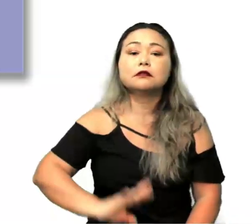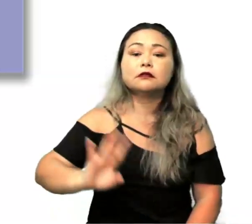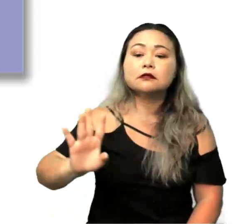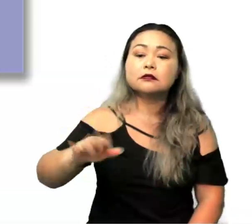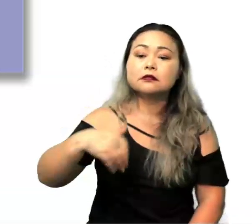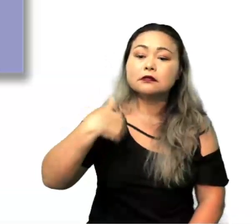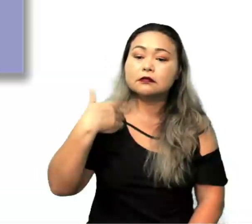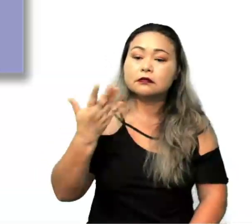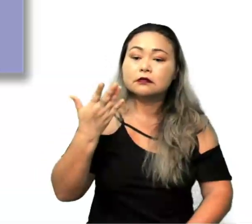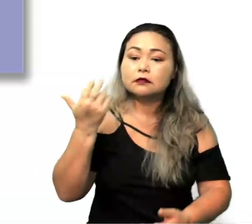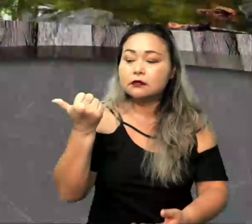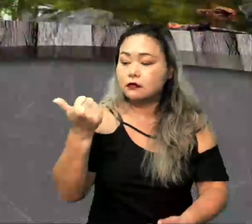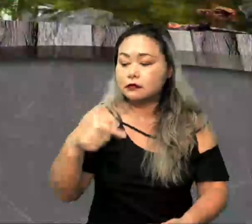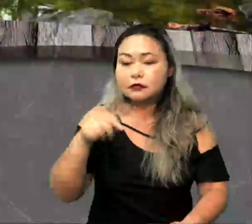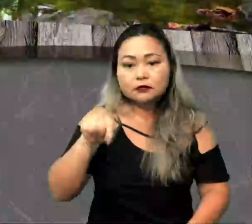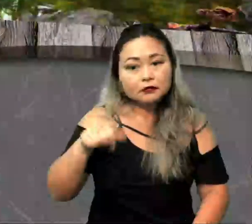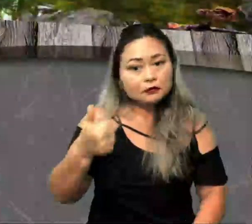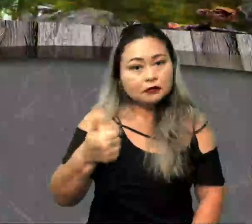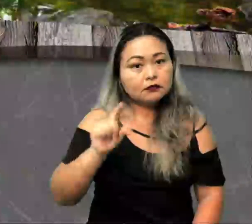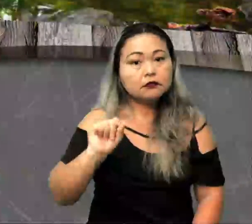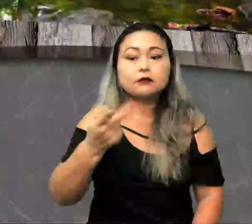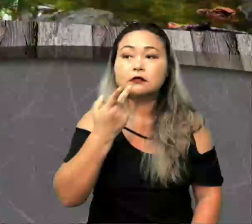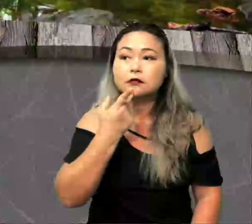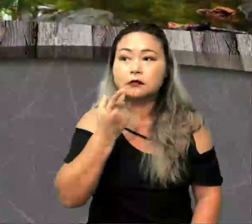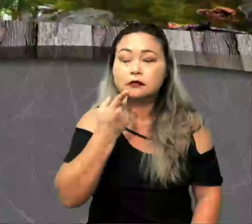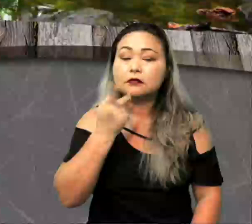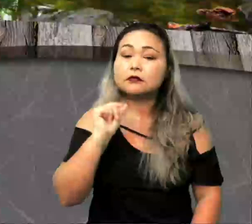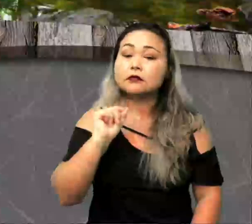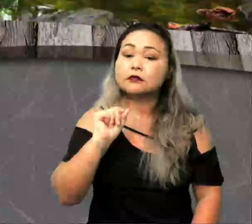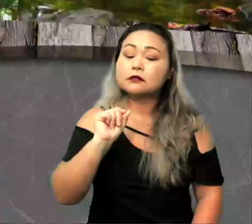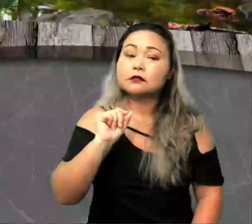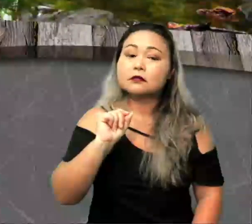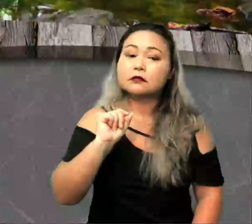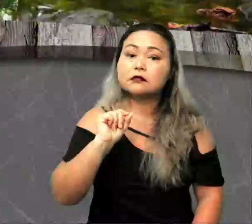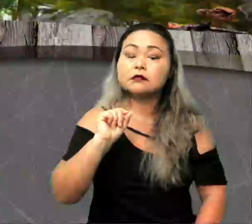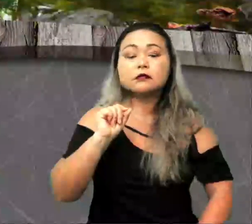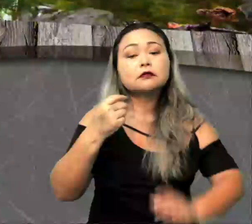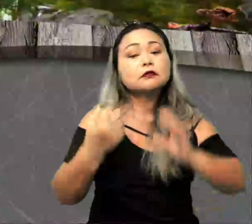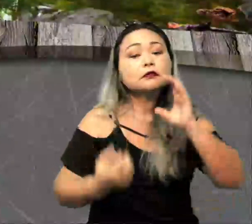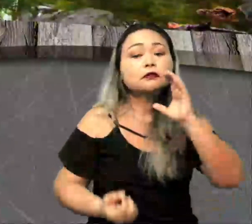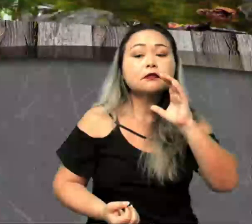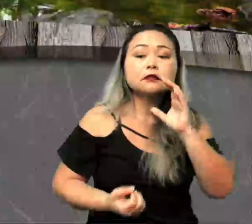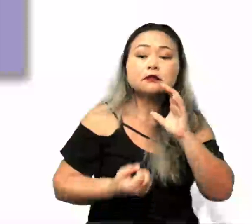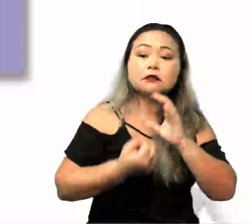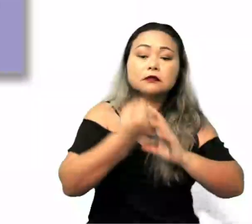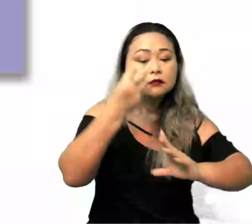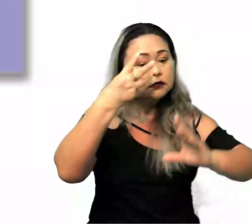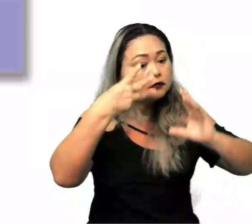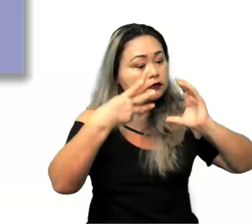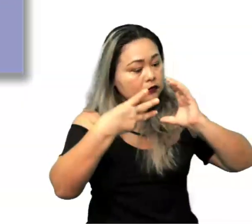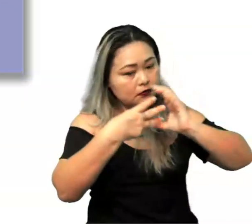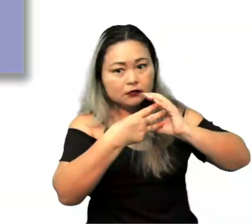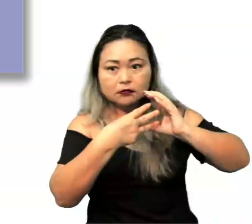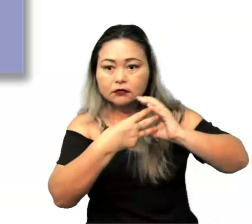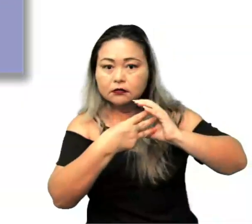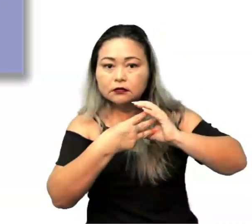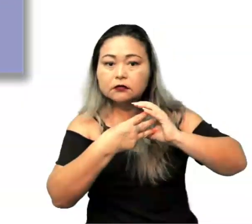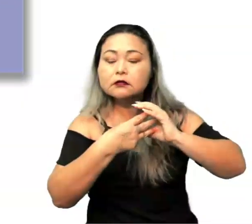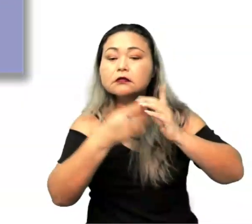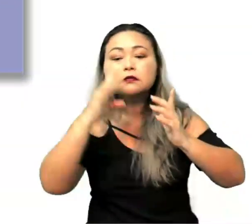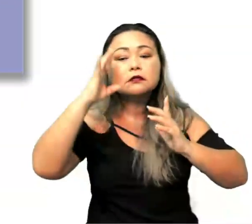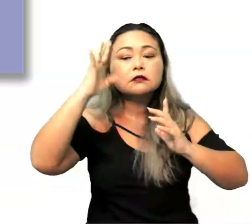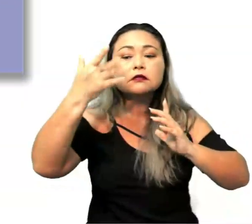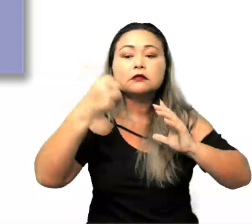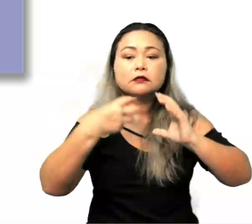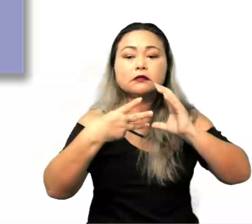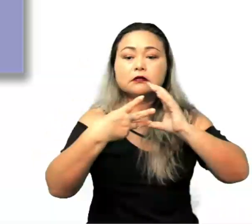Na nossa aula 17.1, a gente vai falar sobre a descoberta da célula, né? E a